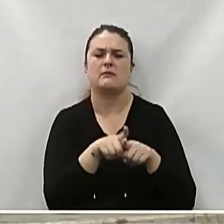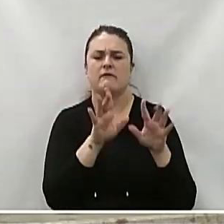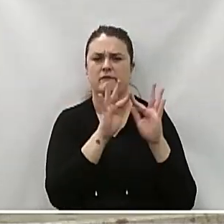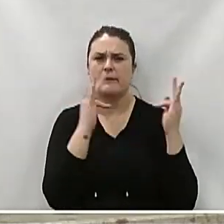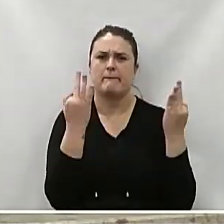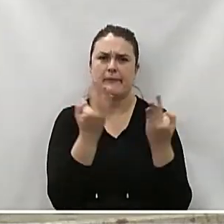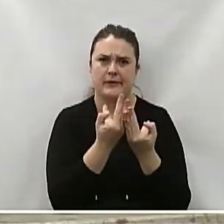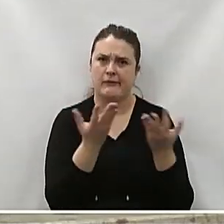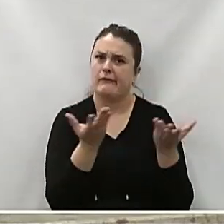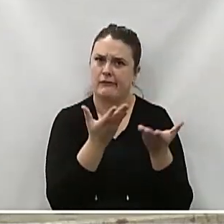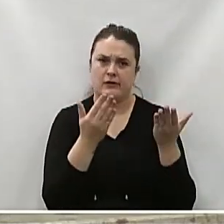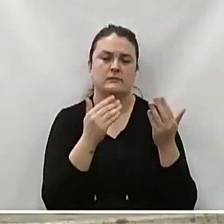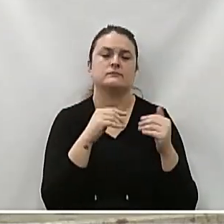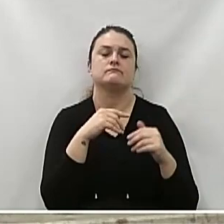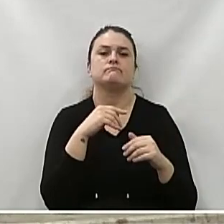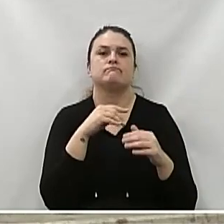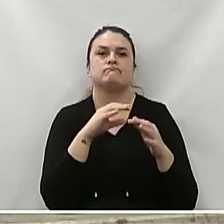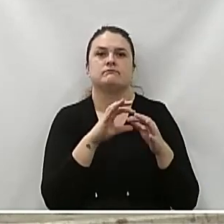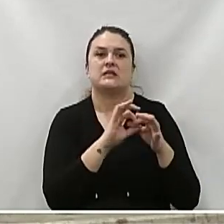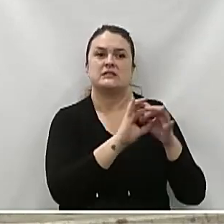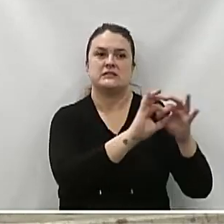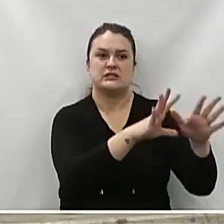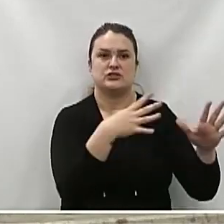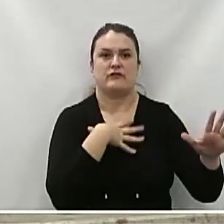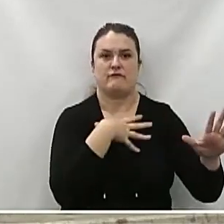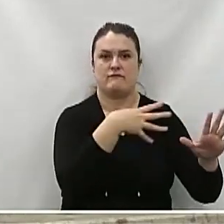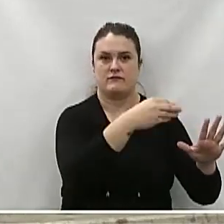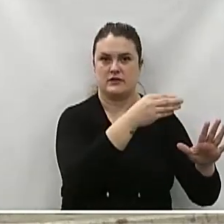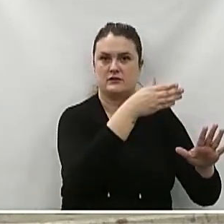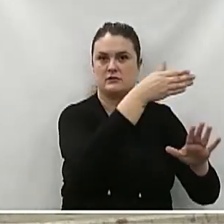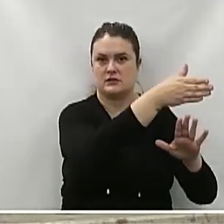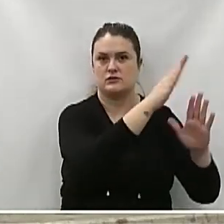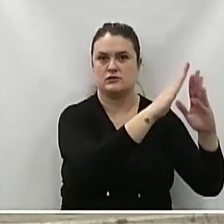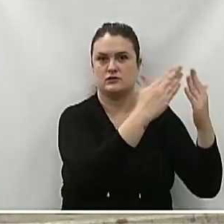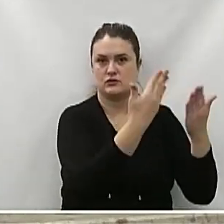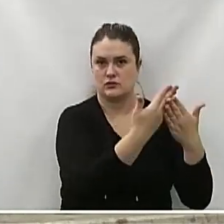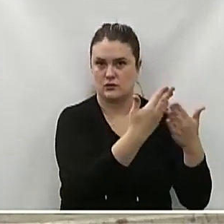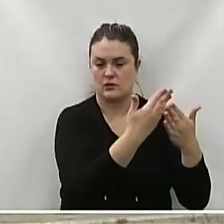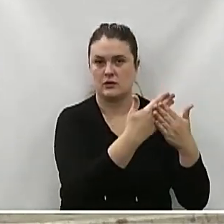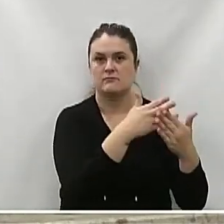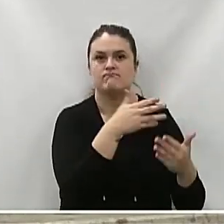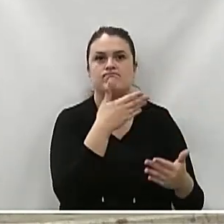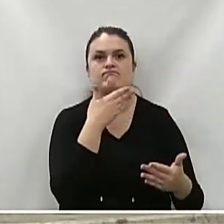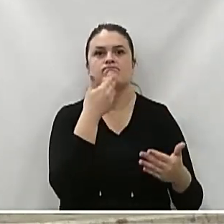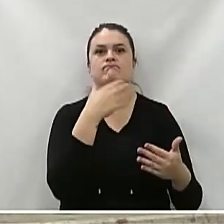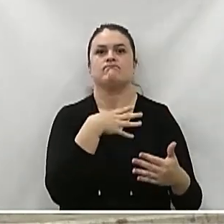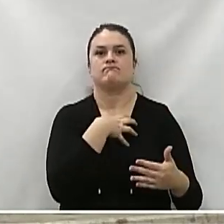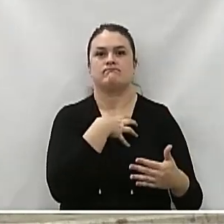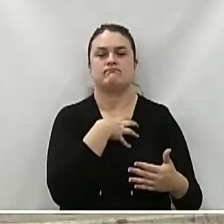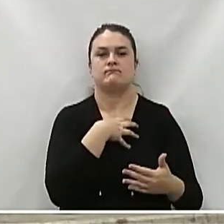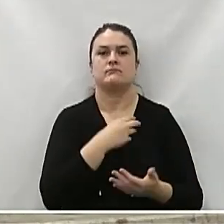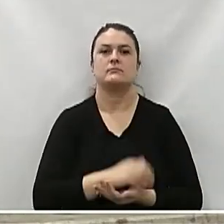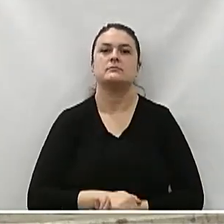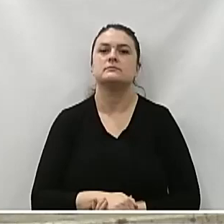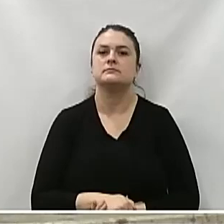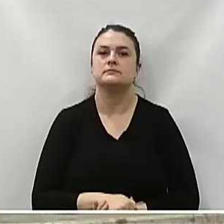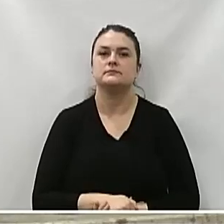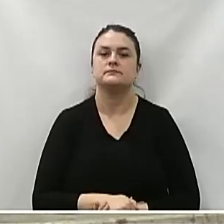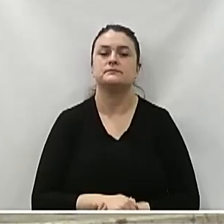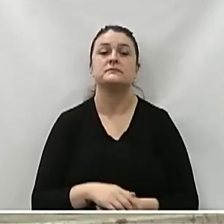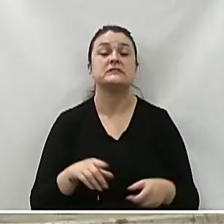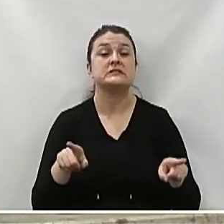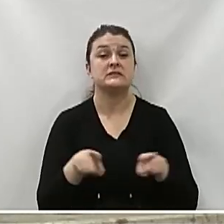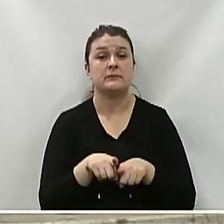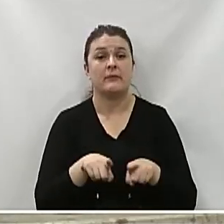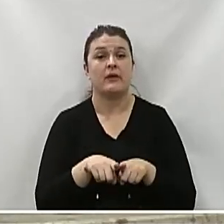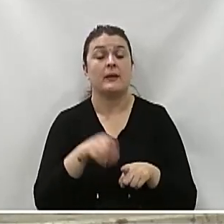familiares também querem ao deixar seus filhos no portão da das escolas das creches municipais eles querem cuidar e também